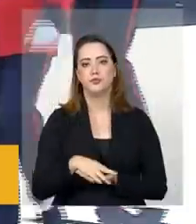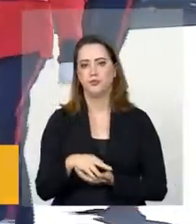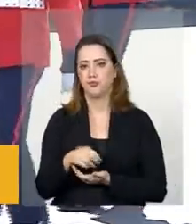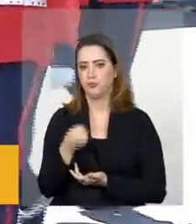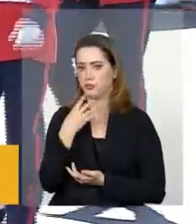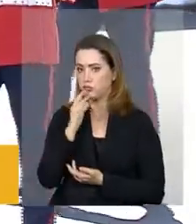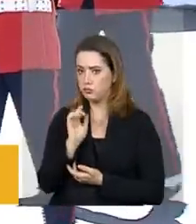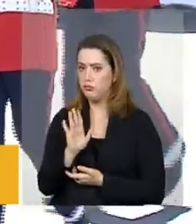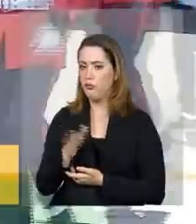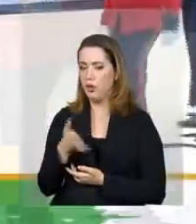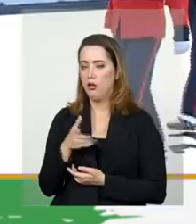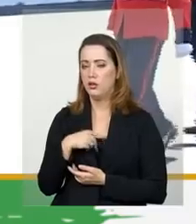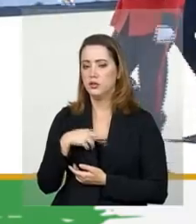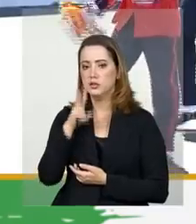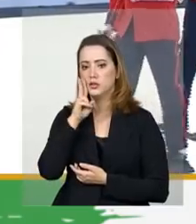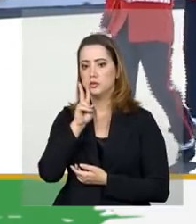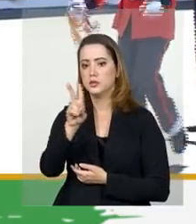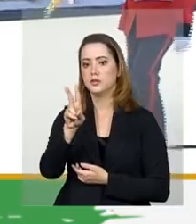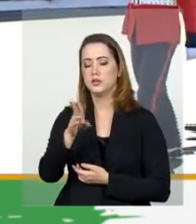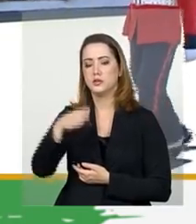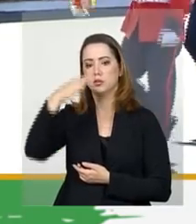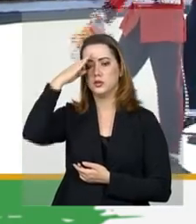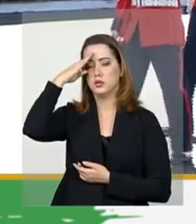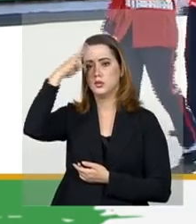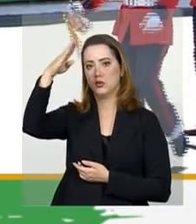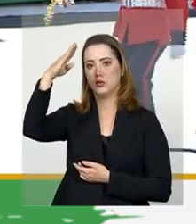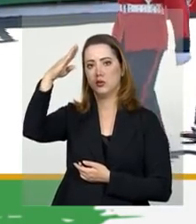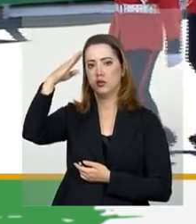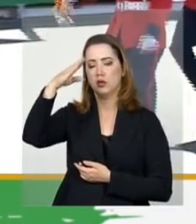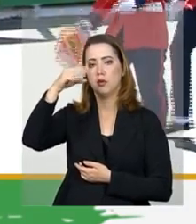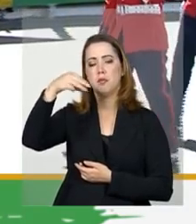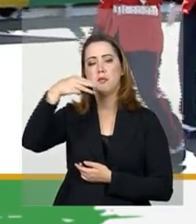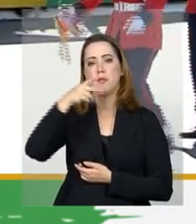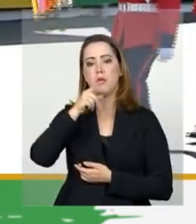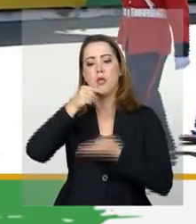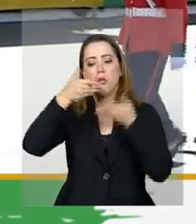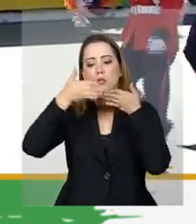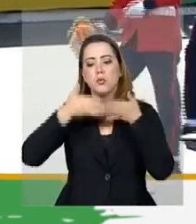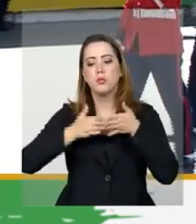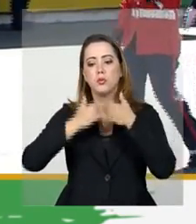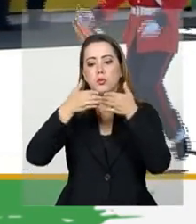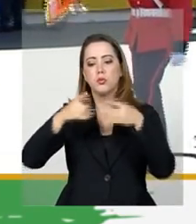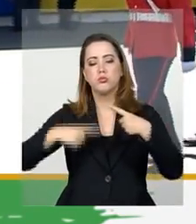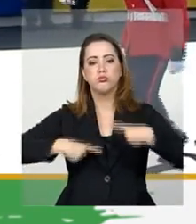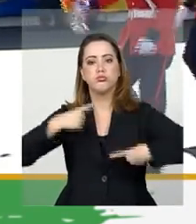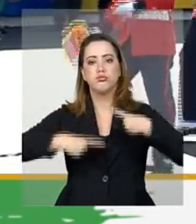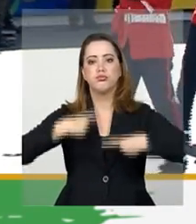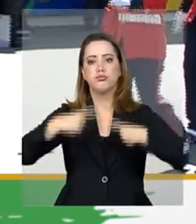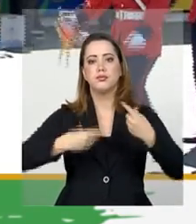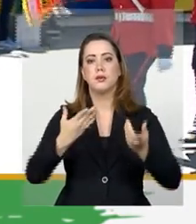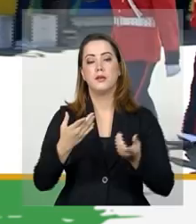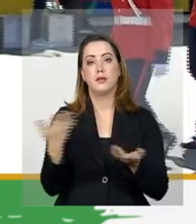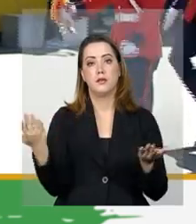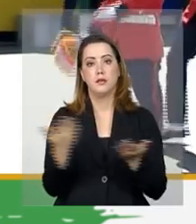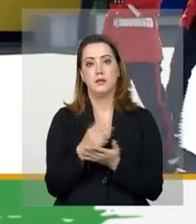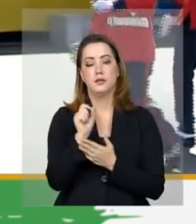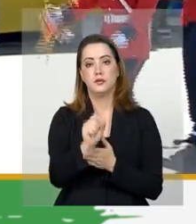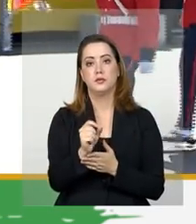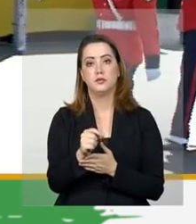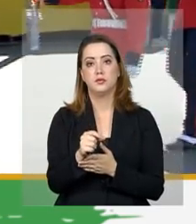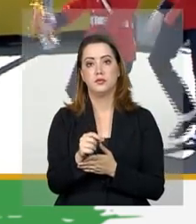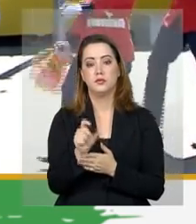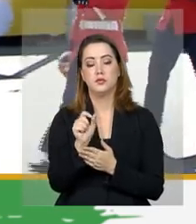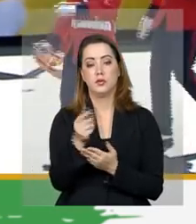já estamos vendo aqui o capitão de mar e guerra, Bruno, fuzileiro naval, comandante do grupamento, está comandando o desfile da Marinha. A gaita de